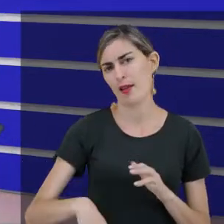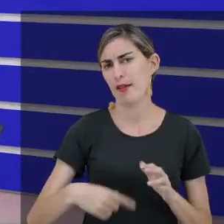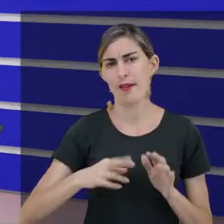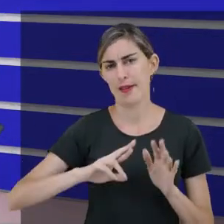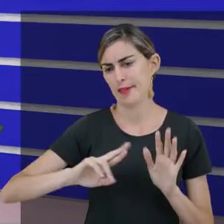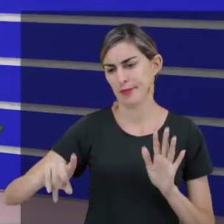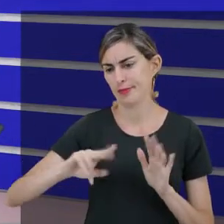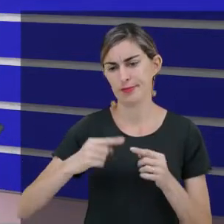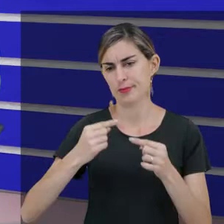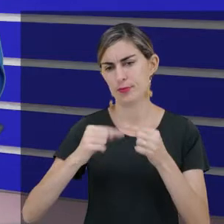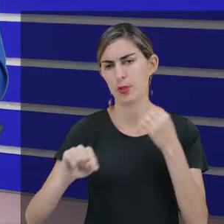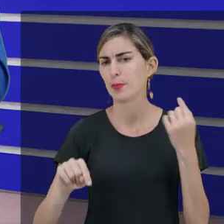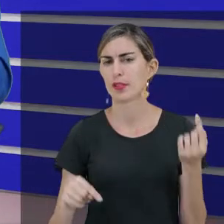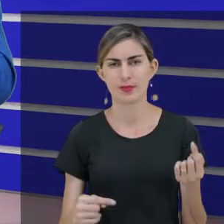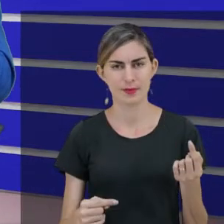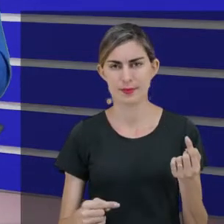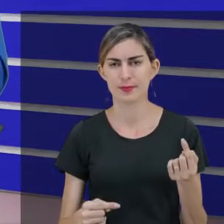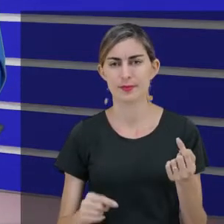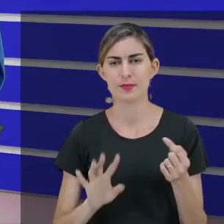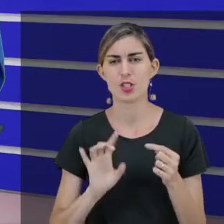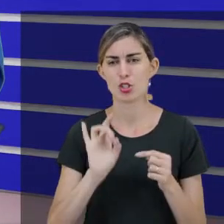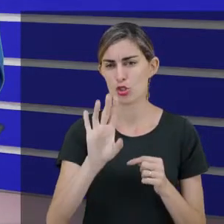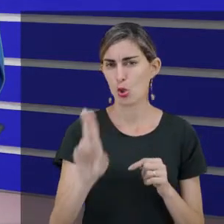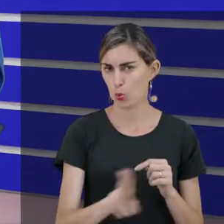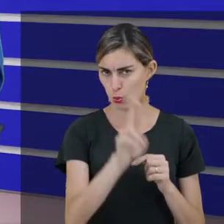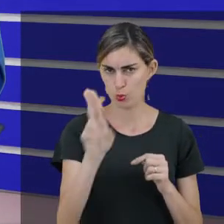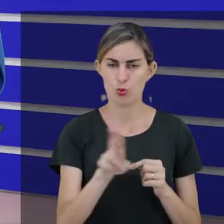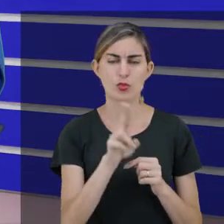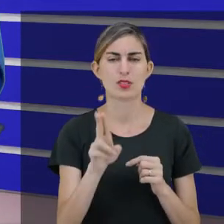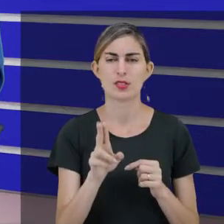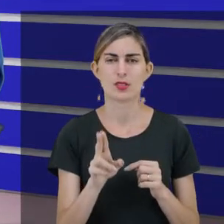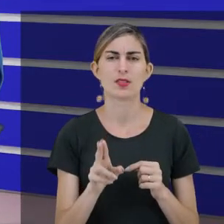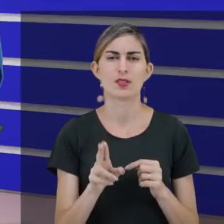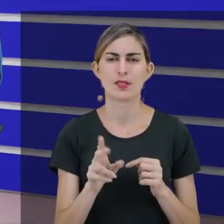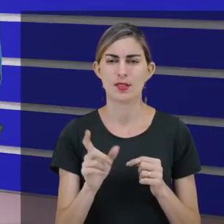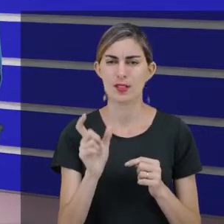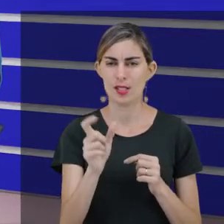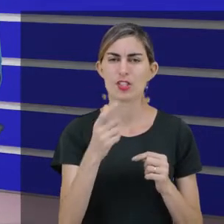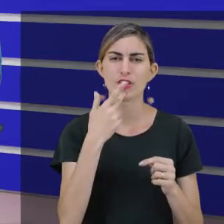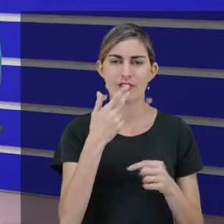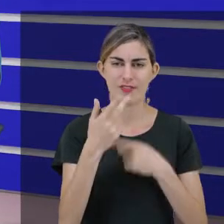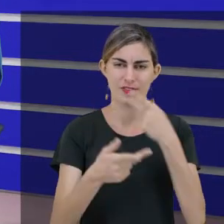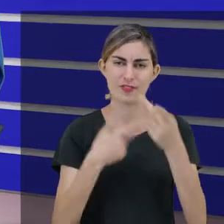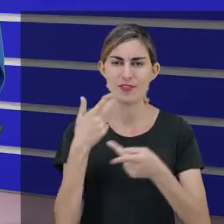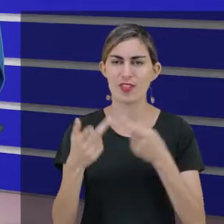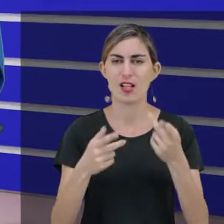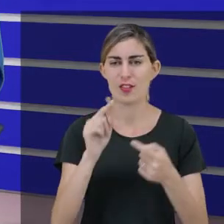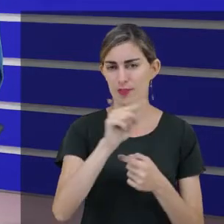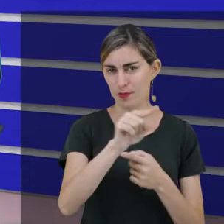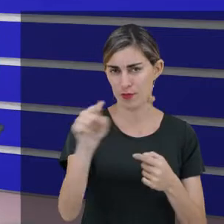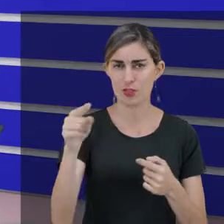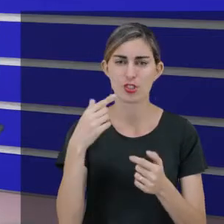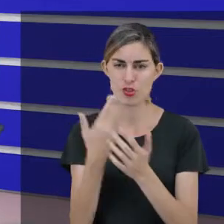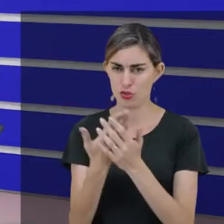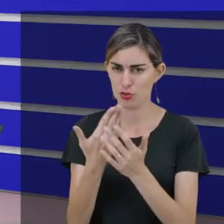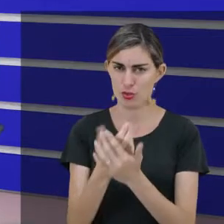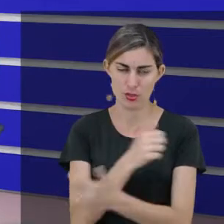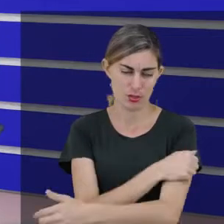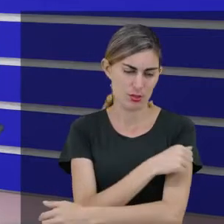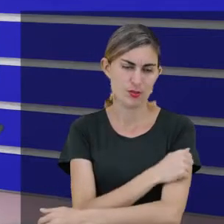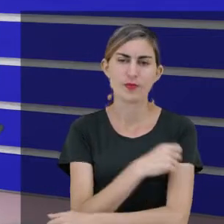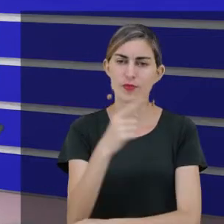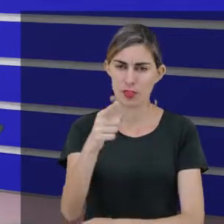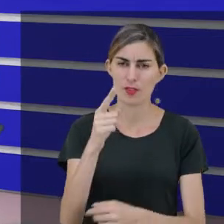não conformidade. Só que a gente só usa esse termo quando a gente está implementando ISO. Mas você, estudante, no seu dia a